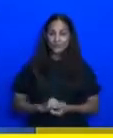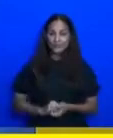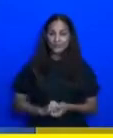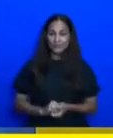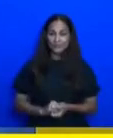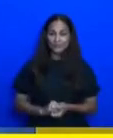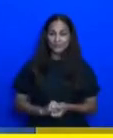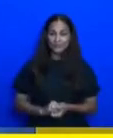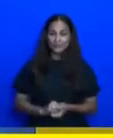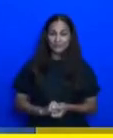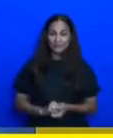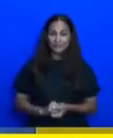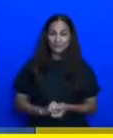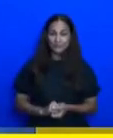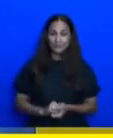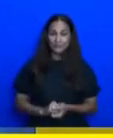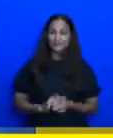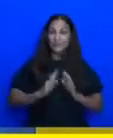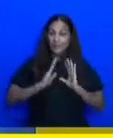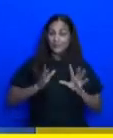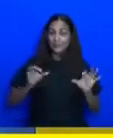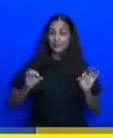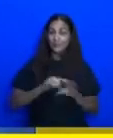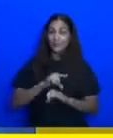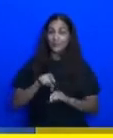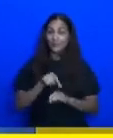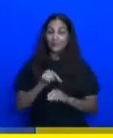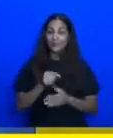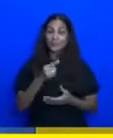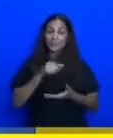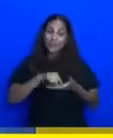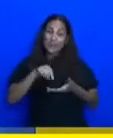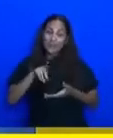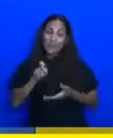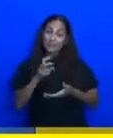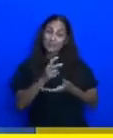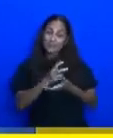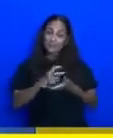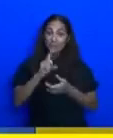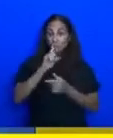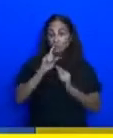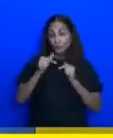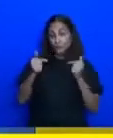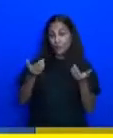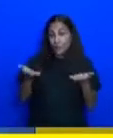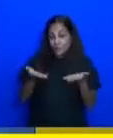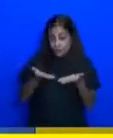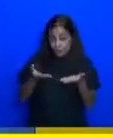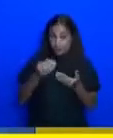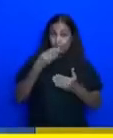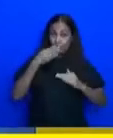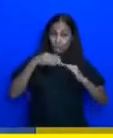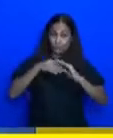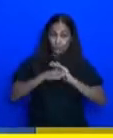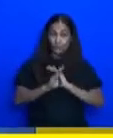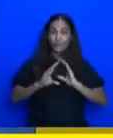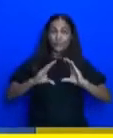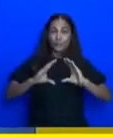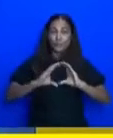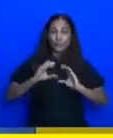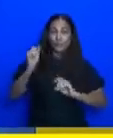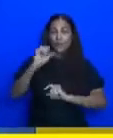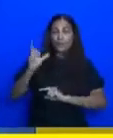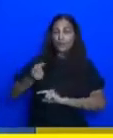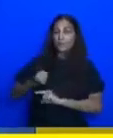número 13. Já foram realizados os sorteios da Mega Sena, da Quina, do Dia de Sorte, agora Time Mania.